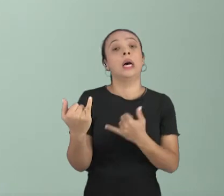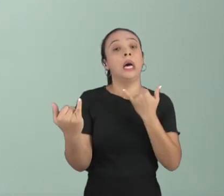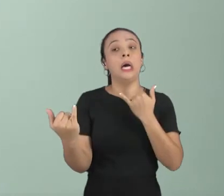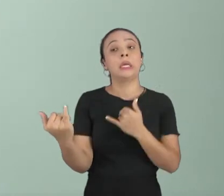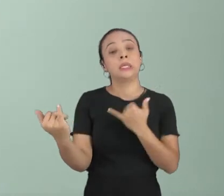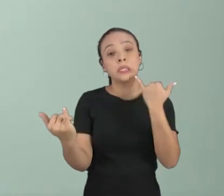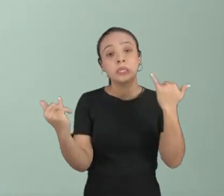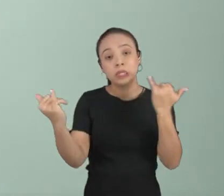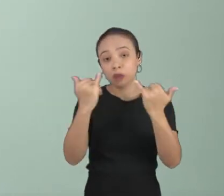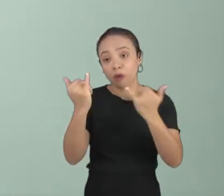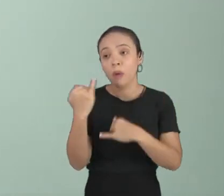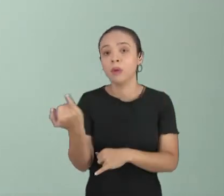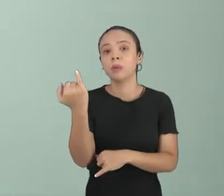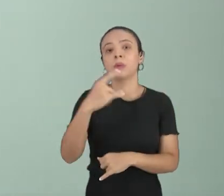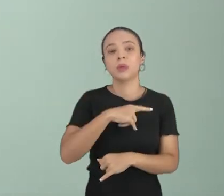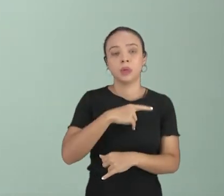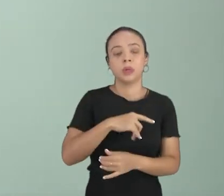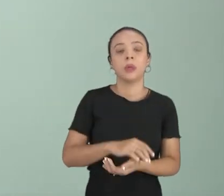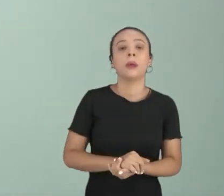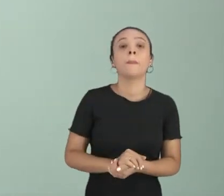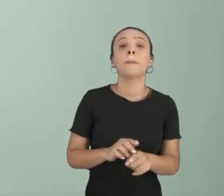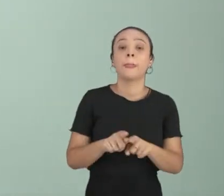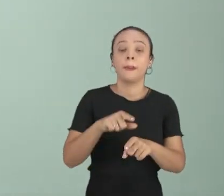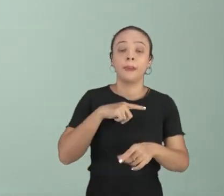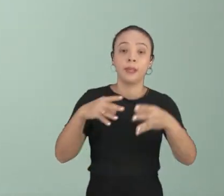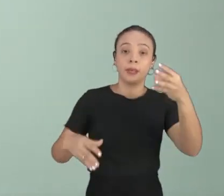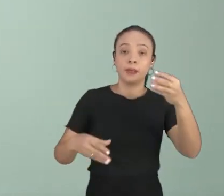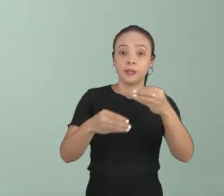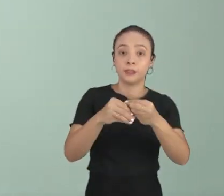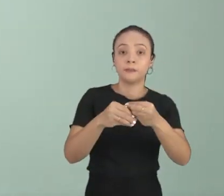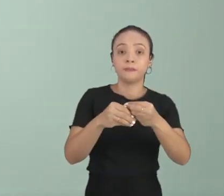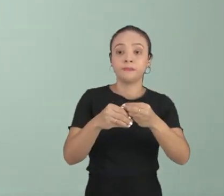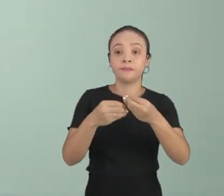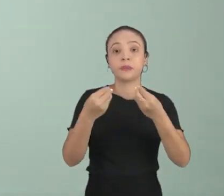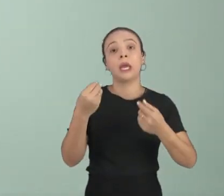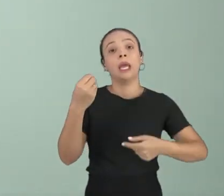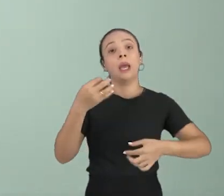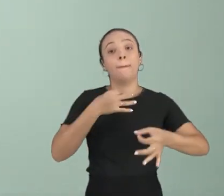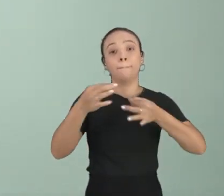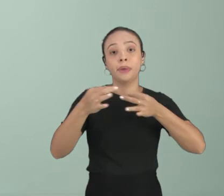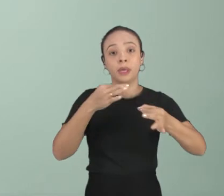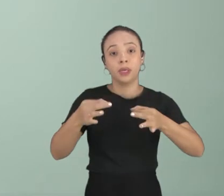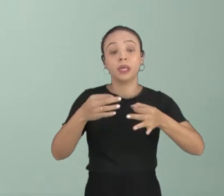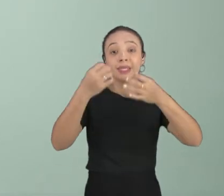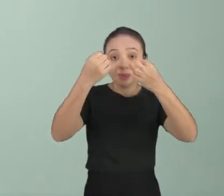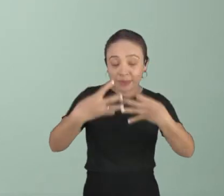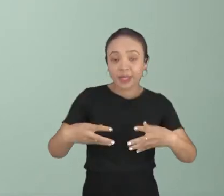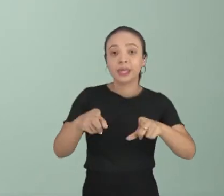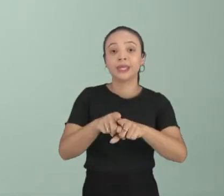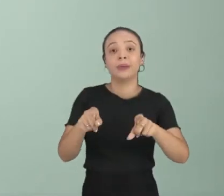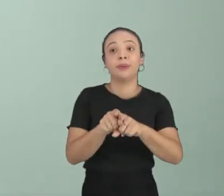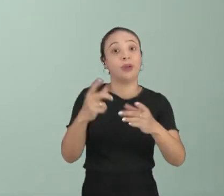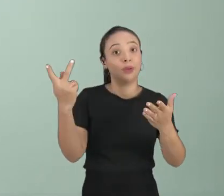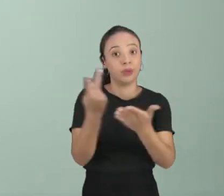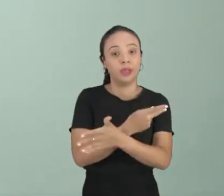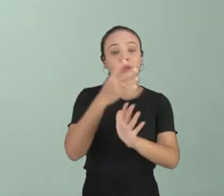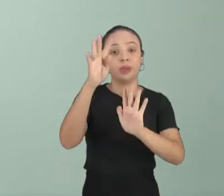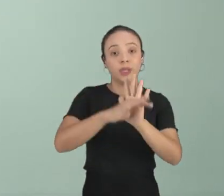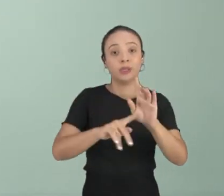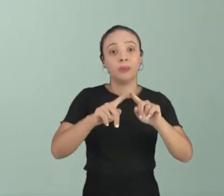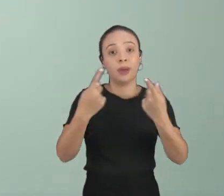resenhada, e nós vamos ter a resenha crítica, que além de descrever as situações da obra, ele também vai trazer uma